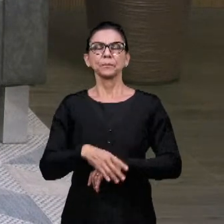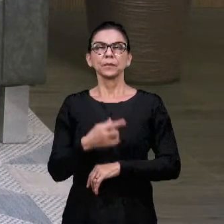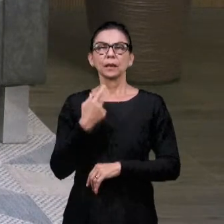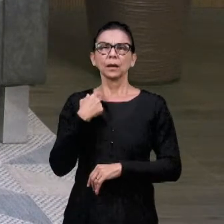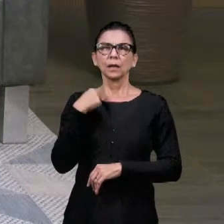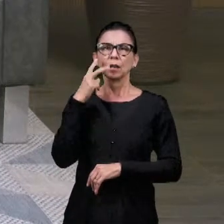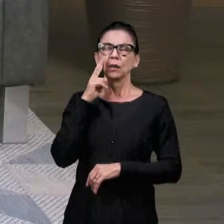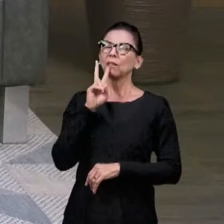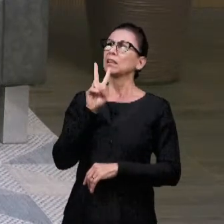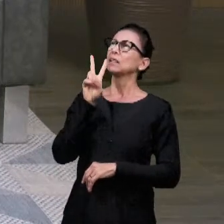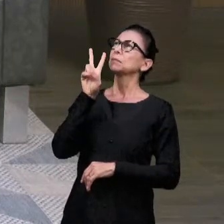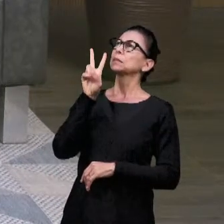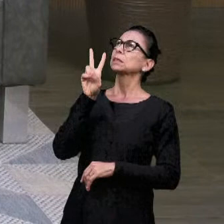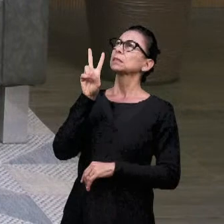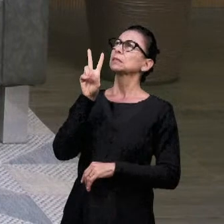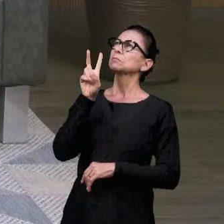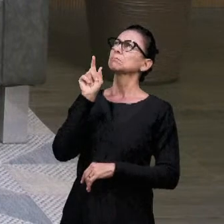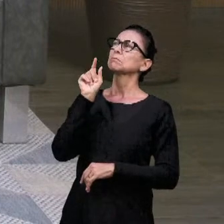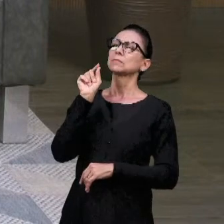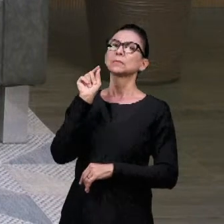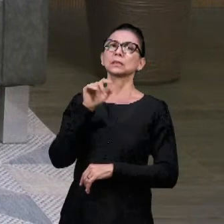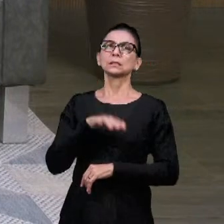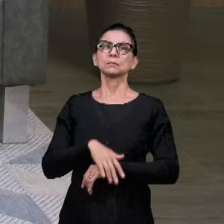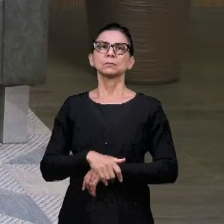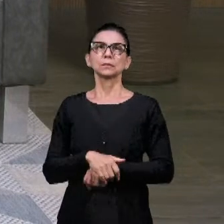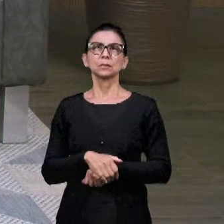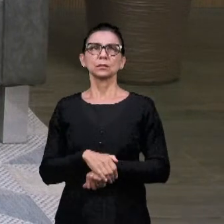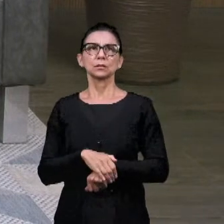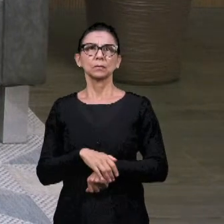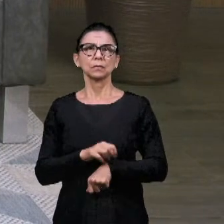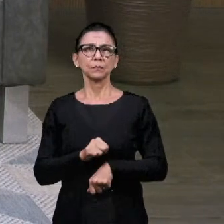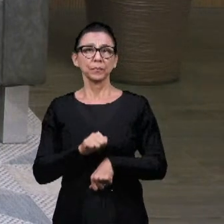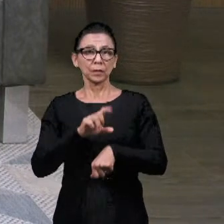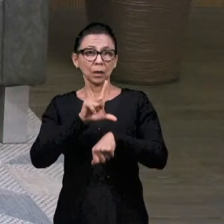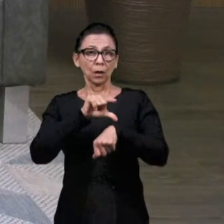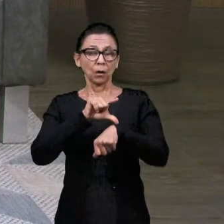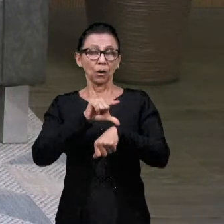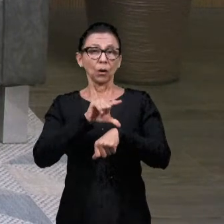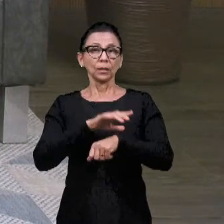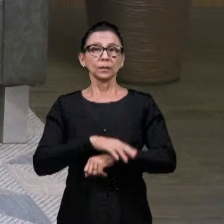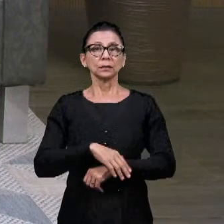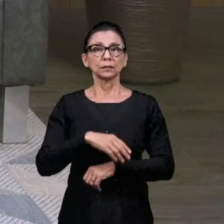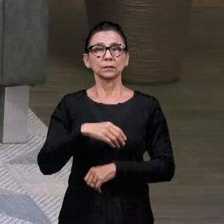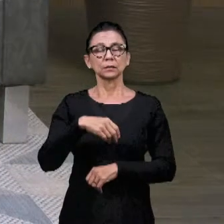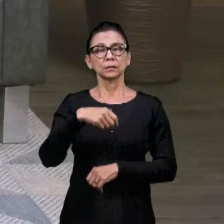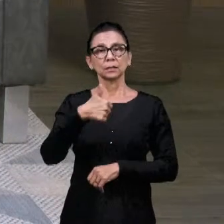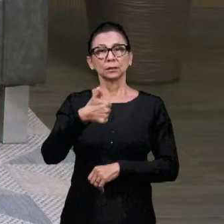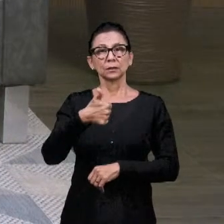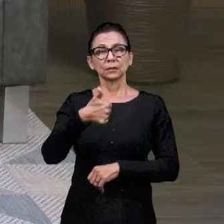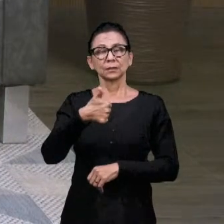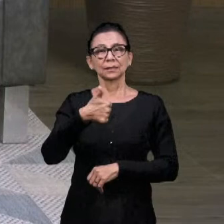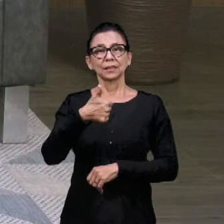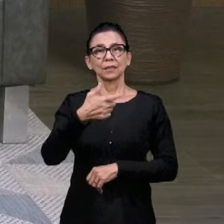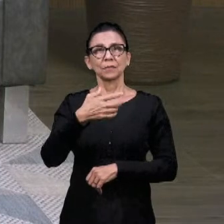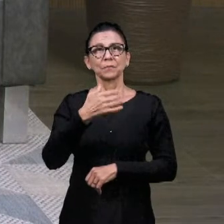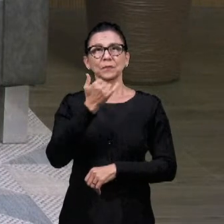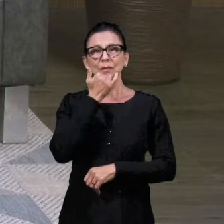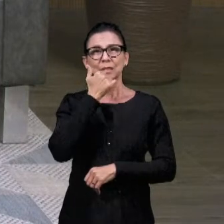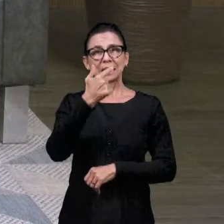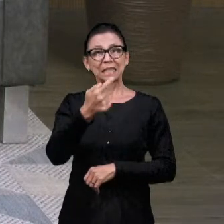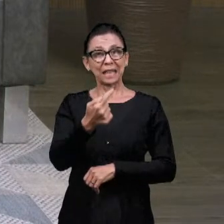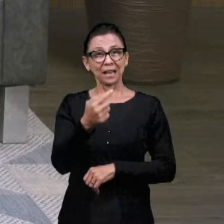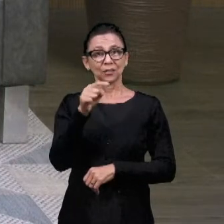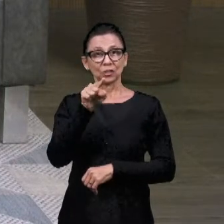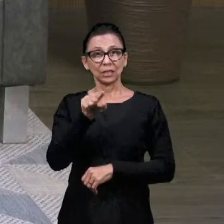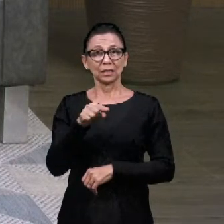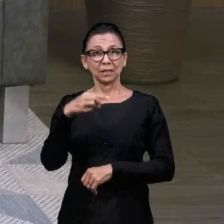uma olhadinha no nosso relógio aqui, já são 19 horas e 34 minutos. Eu estou fazendo questão de dizer isso porque nós estamos ao